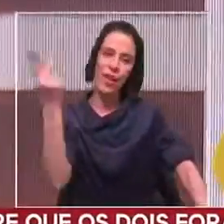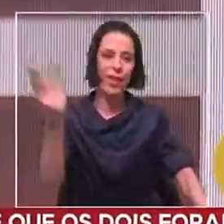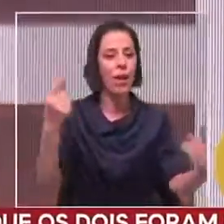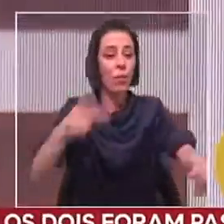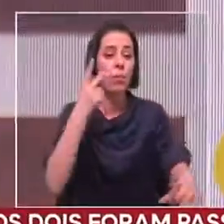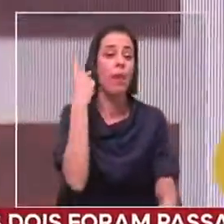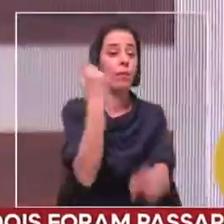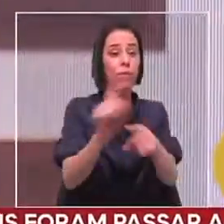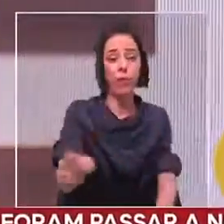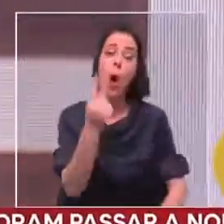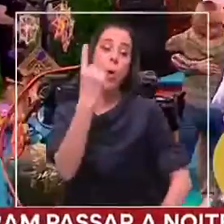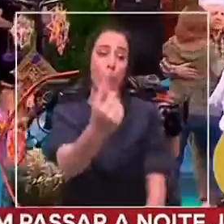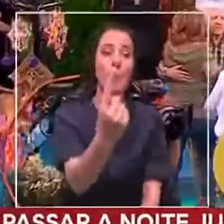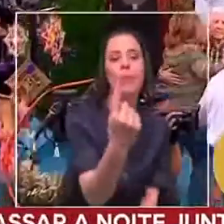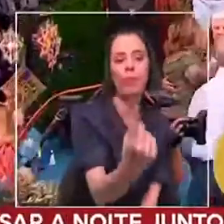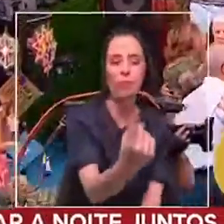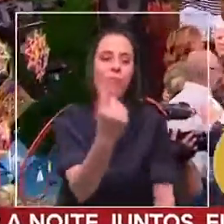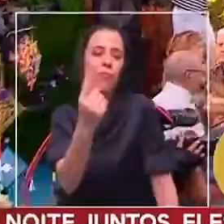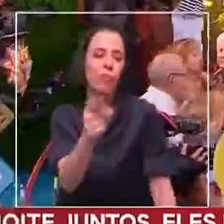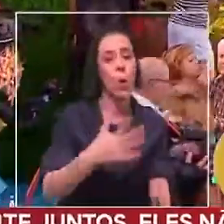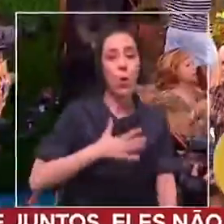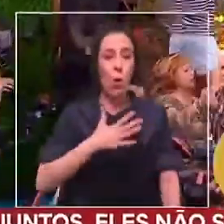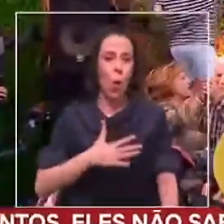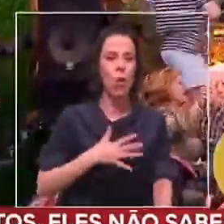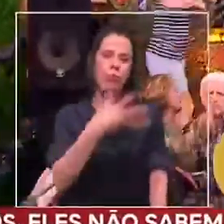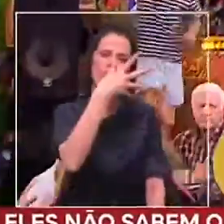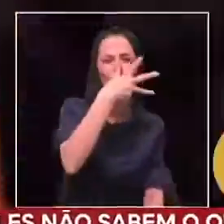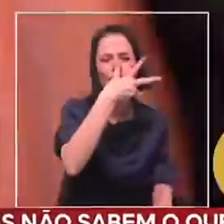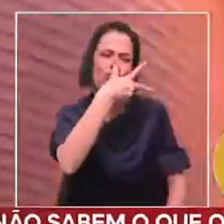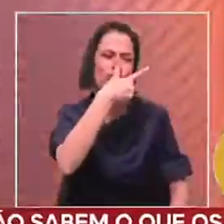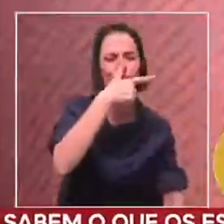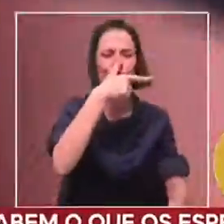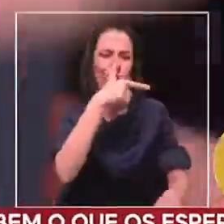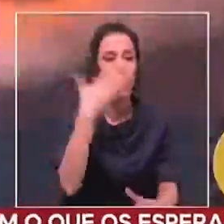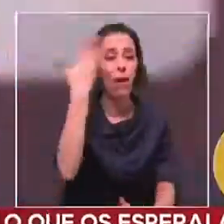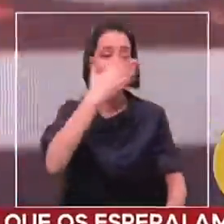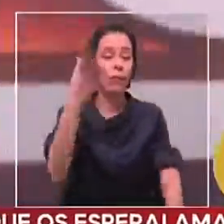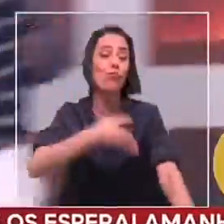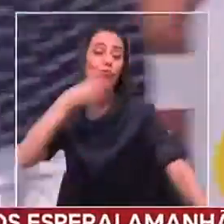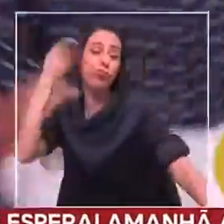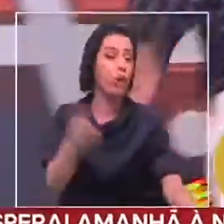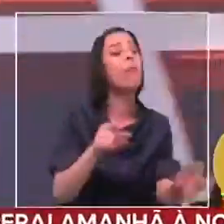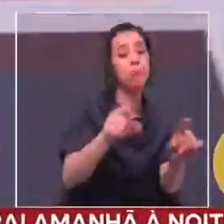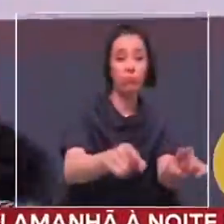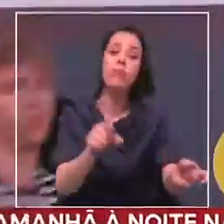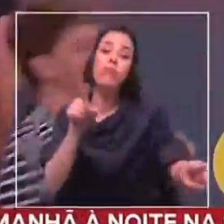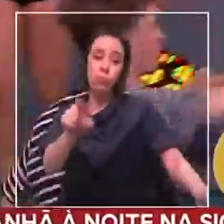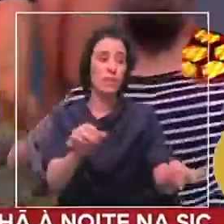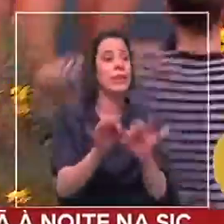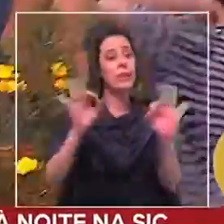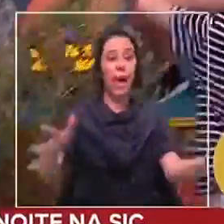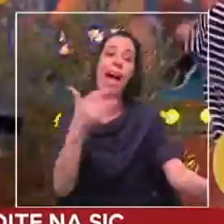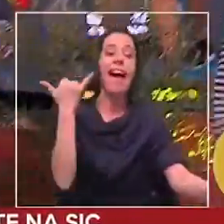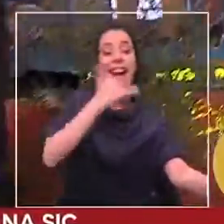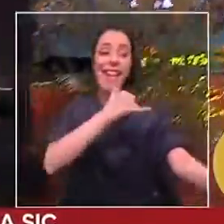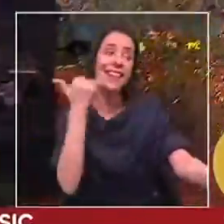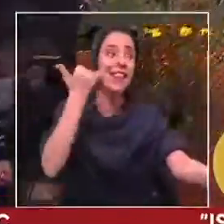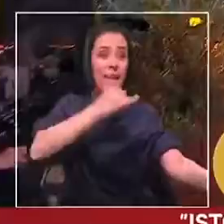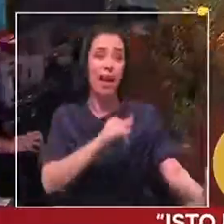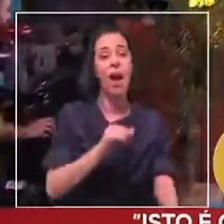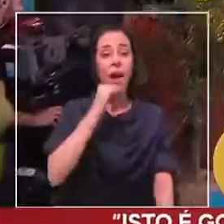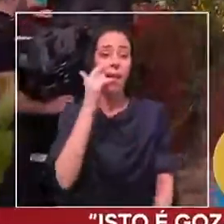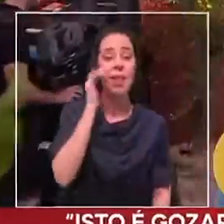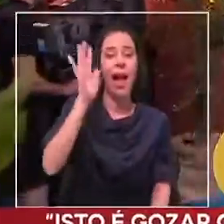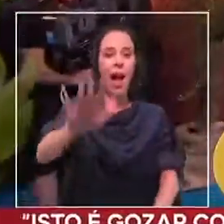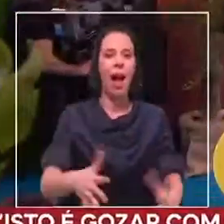Só vives uma vez, não te quero ver triste, o tempo passa a correr. Vive com alegria, sempre